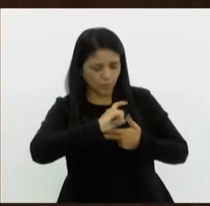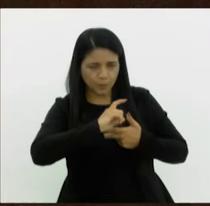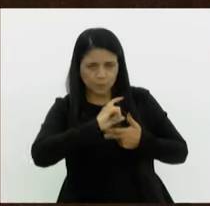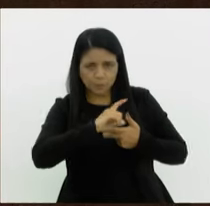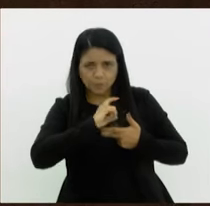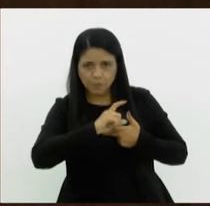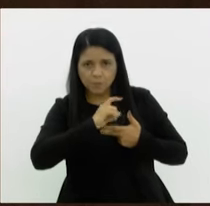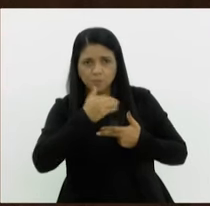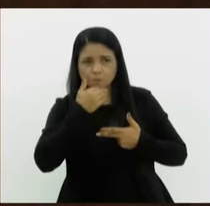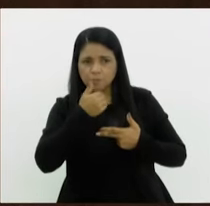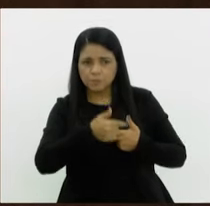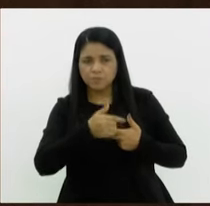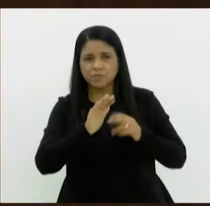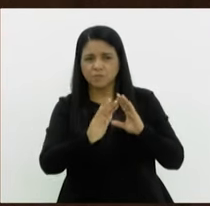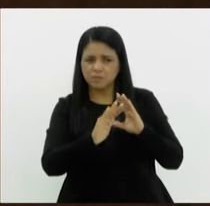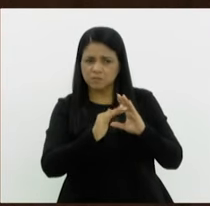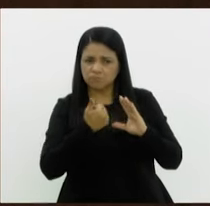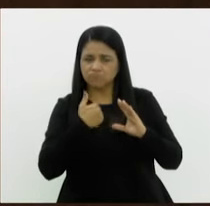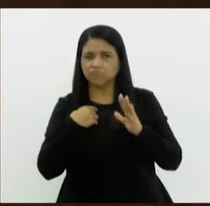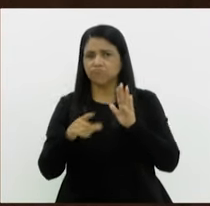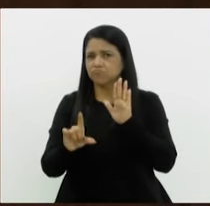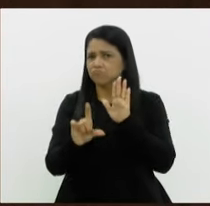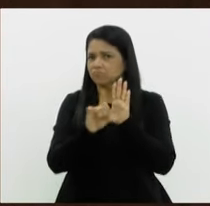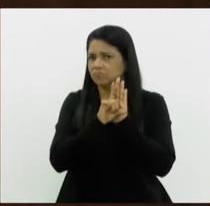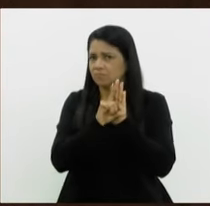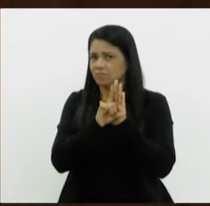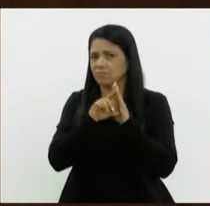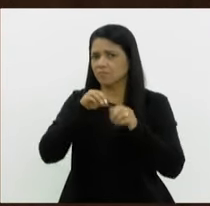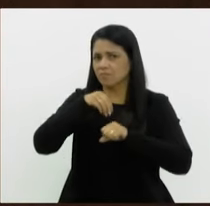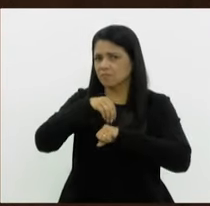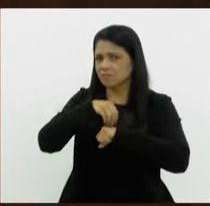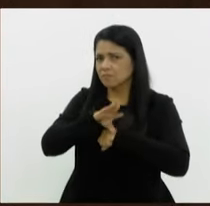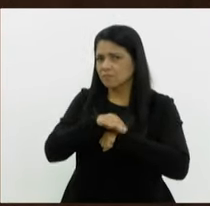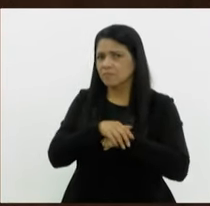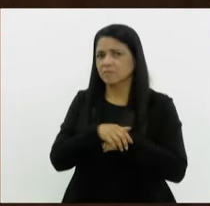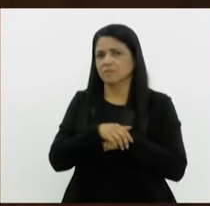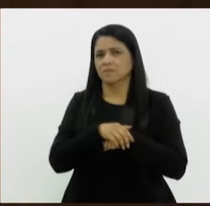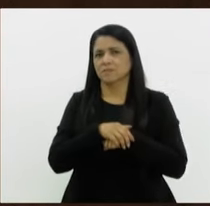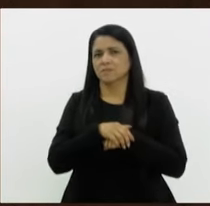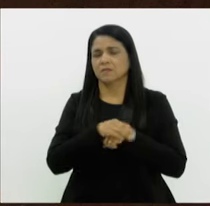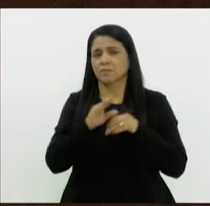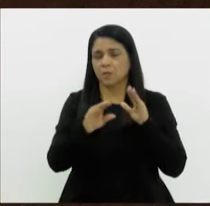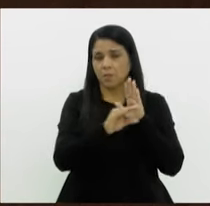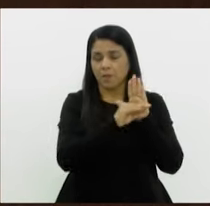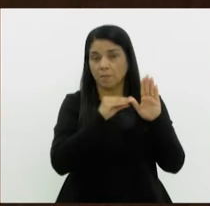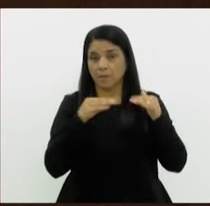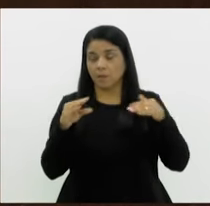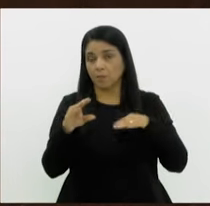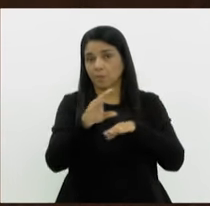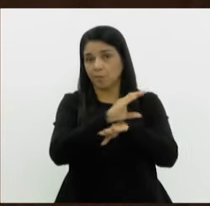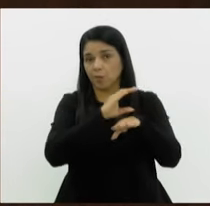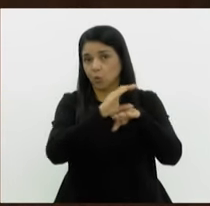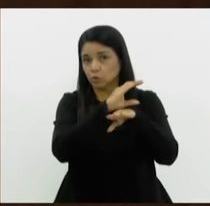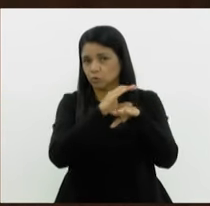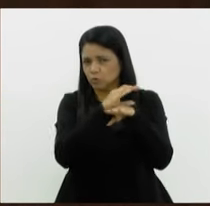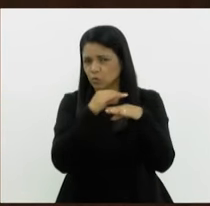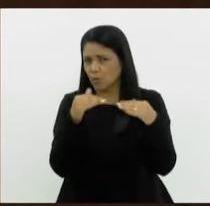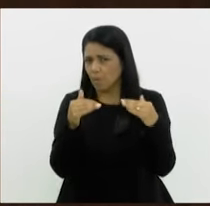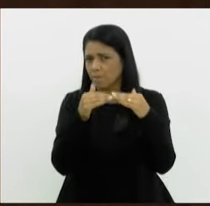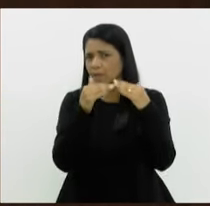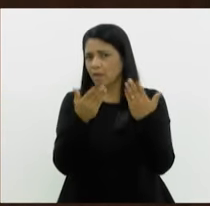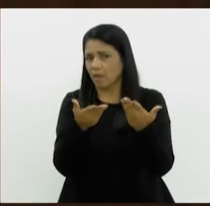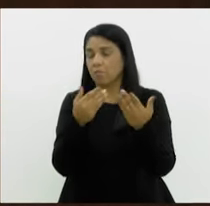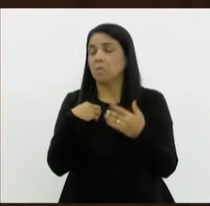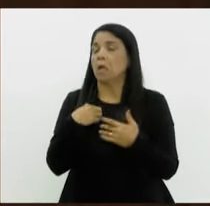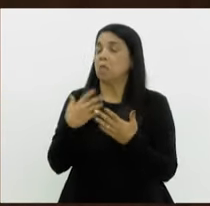executivo mande uma indicação legislativa para fazer uma emenda constitucional. Mas queria louvar